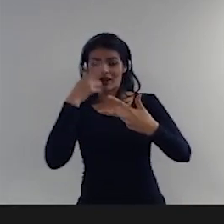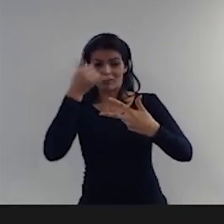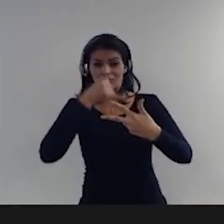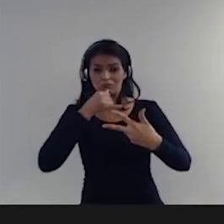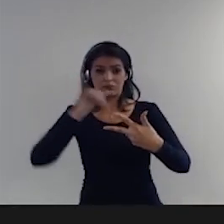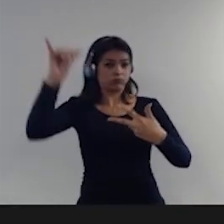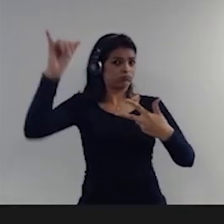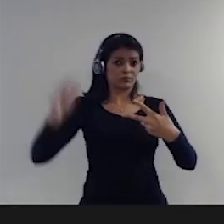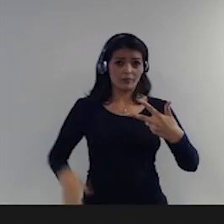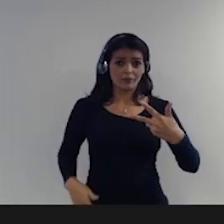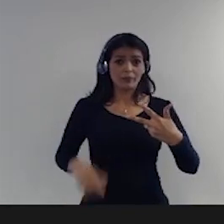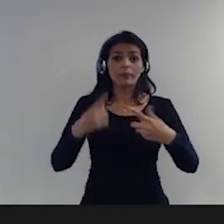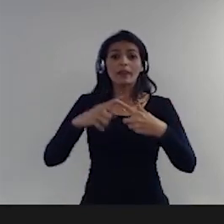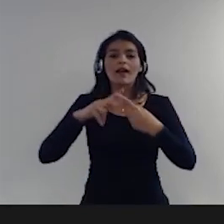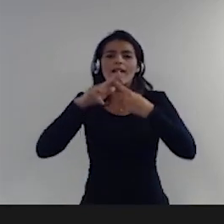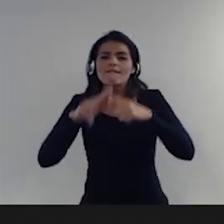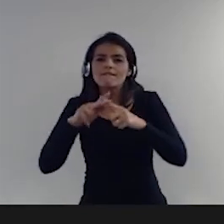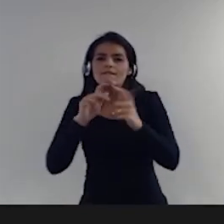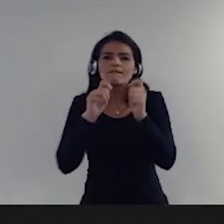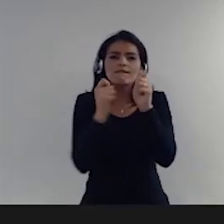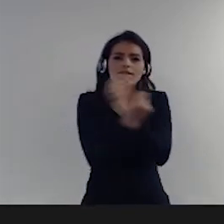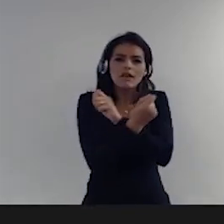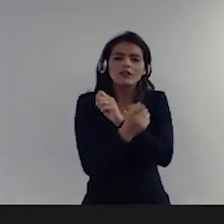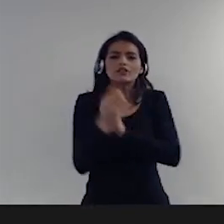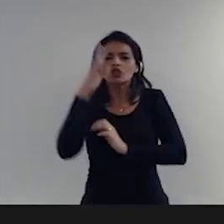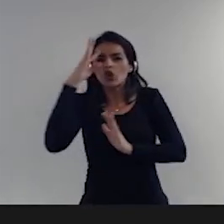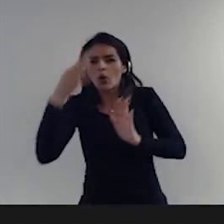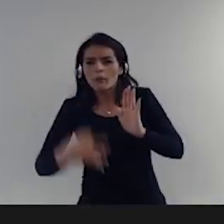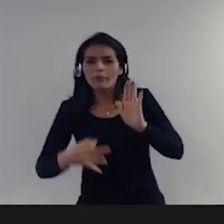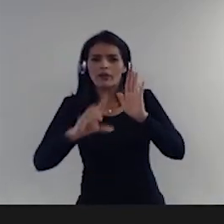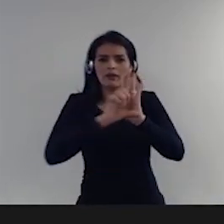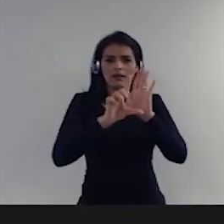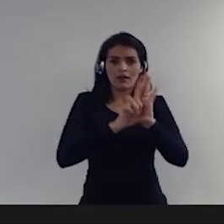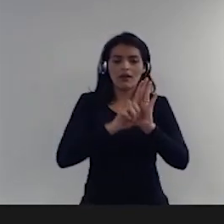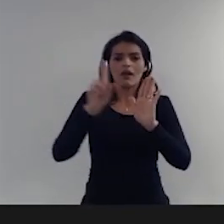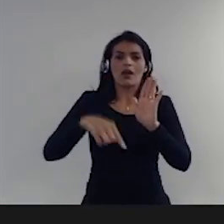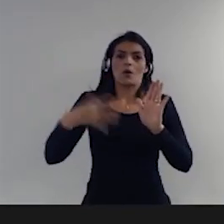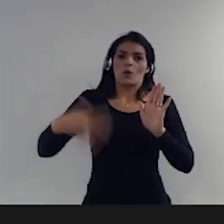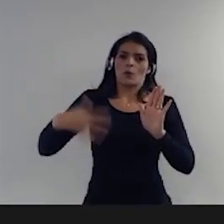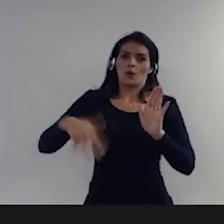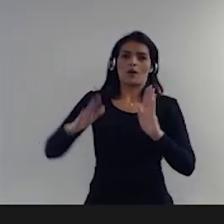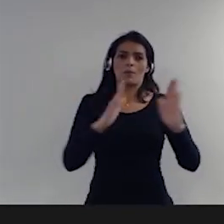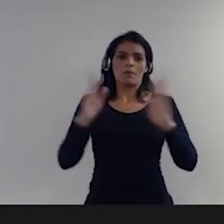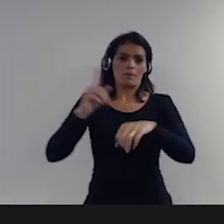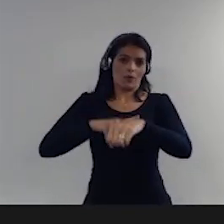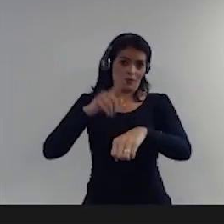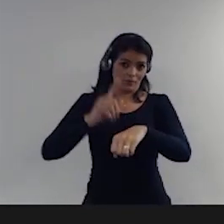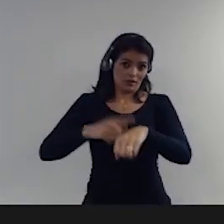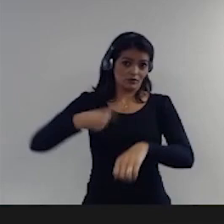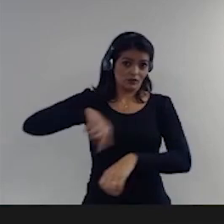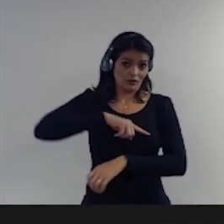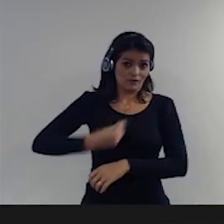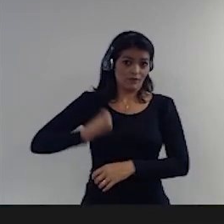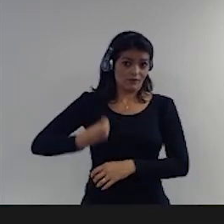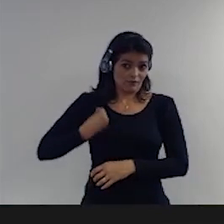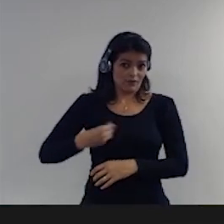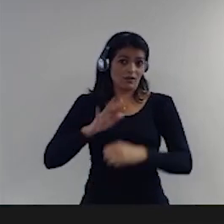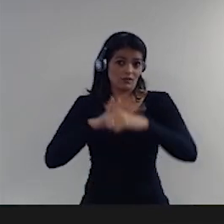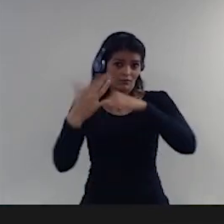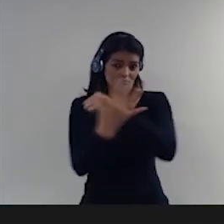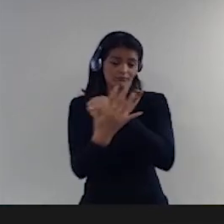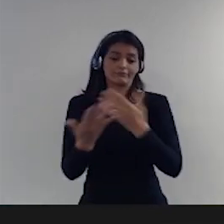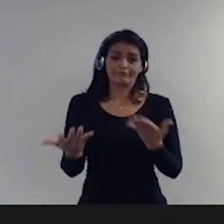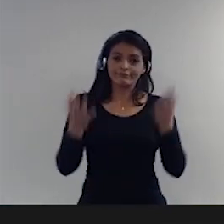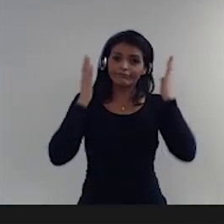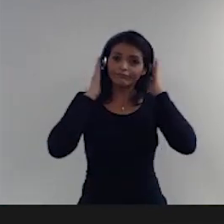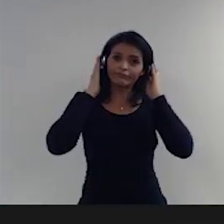da interpretação da lei, ela se torna bastante proeminente, em especial pelo fato de nós estarmos num regime